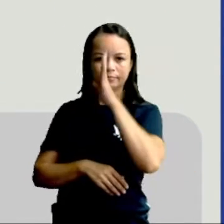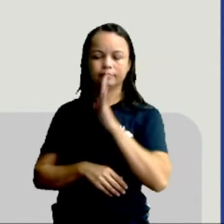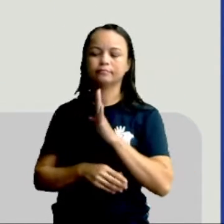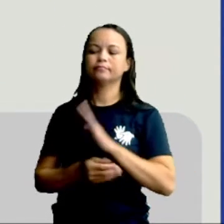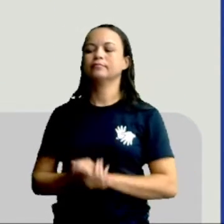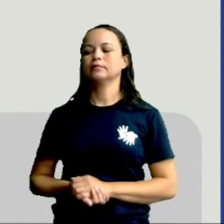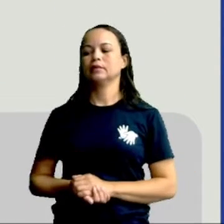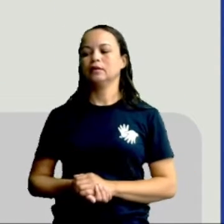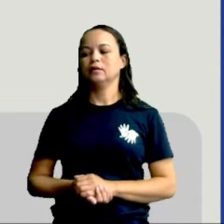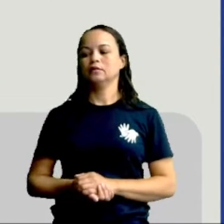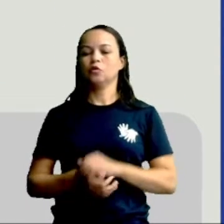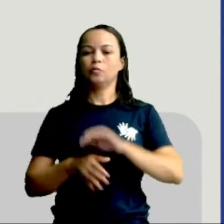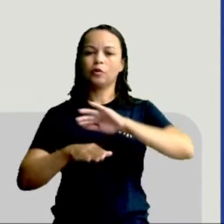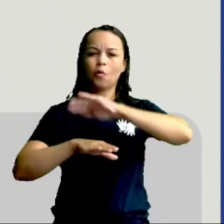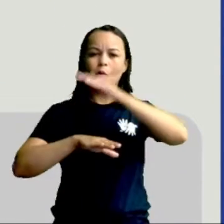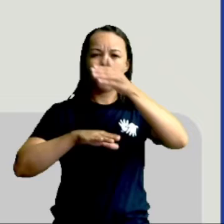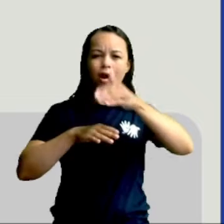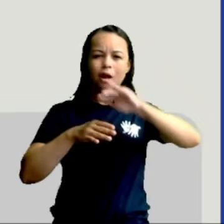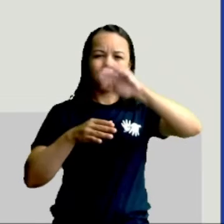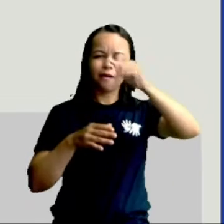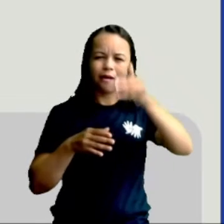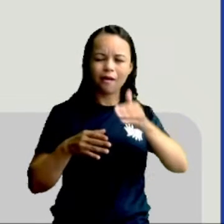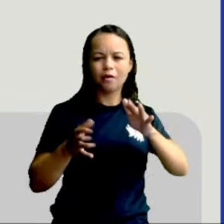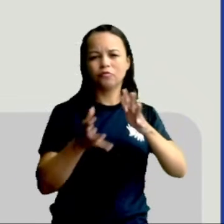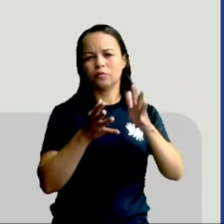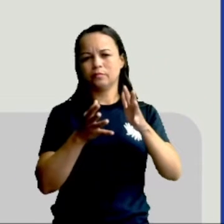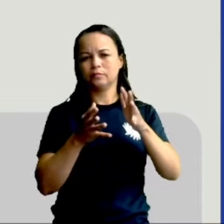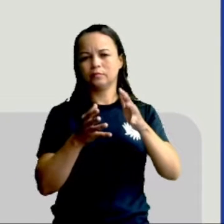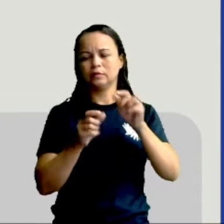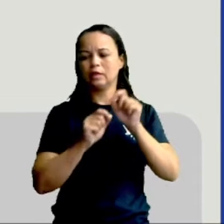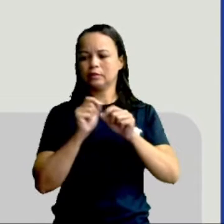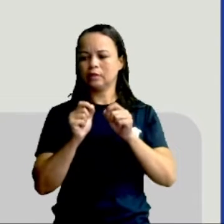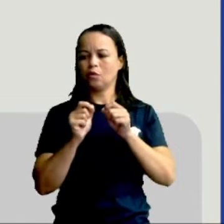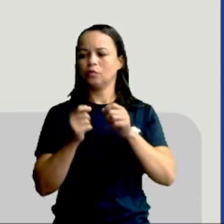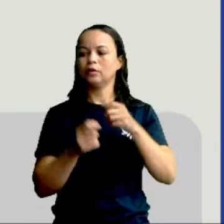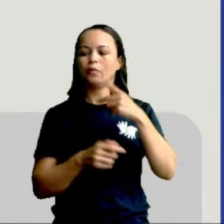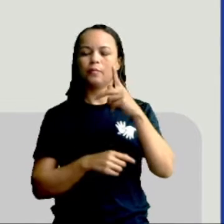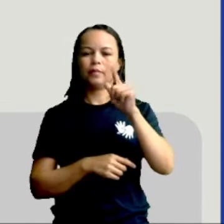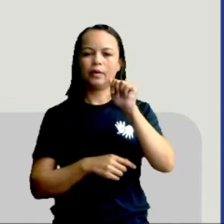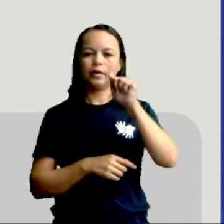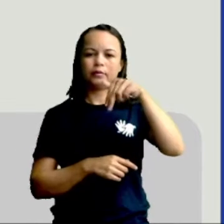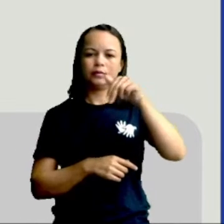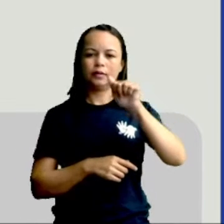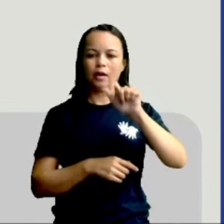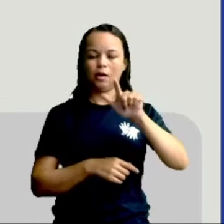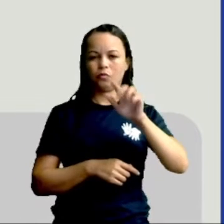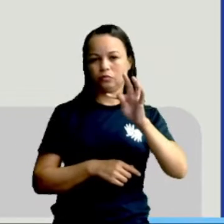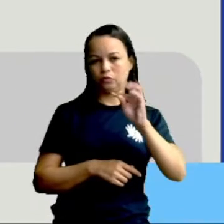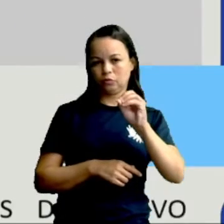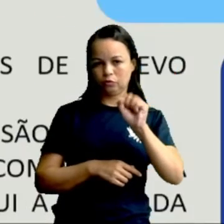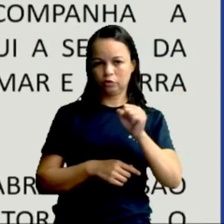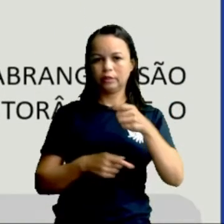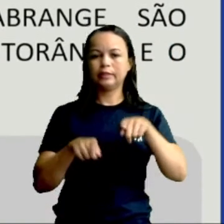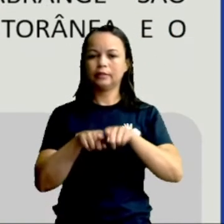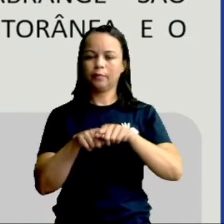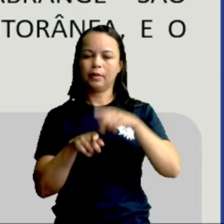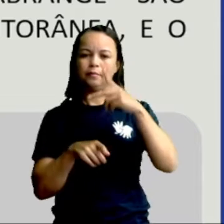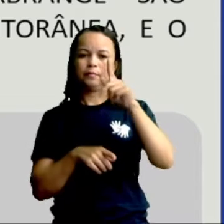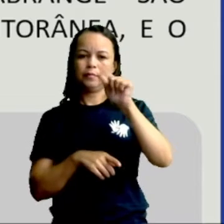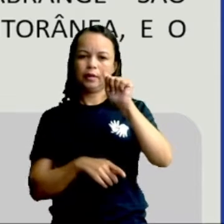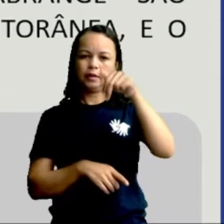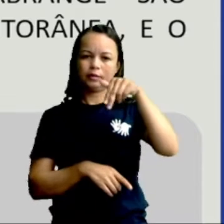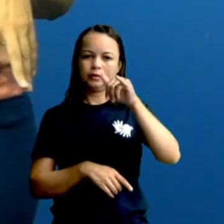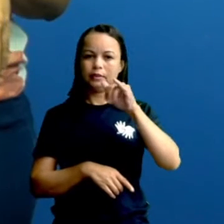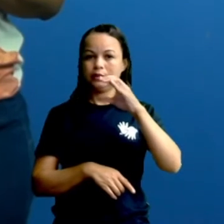relevo. O relevo predominante na região Sudeste são os planaltos e as planícies. Então, nós vamos